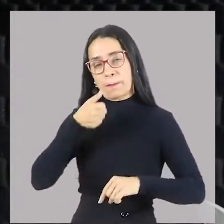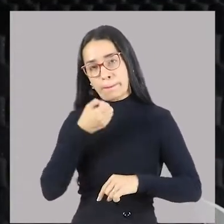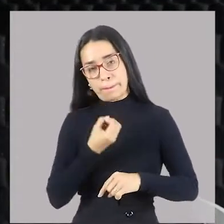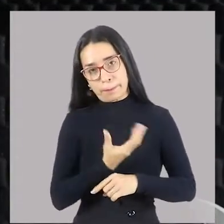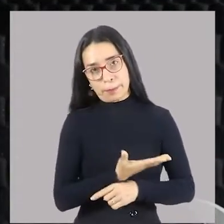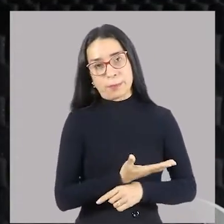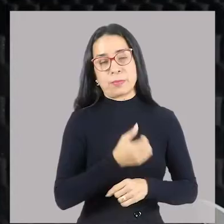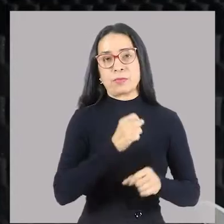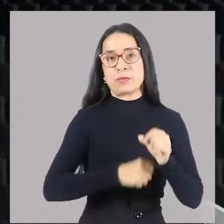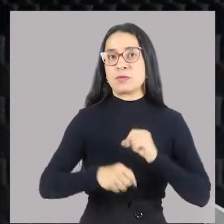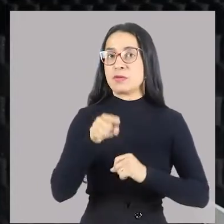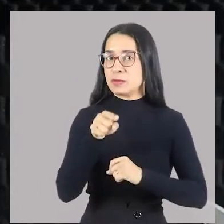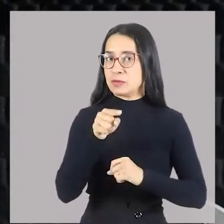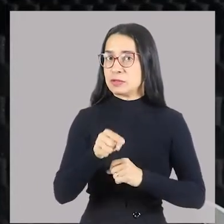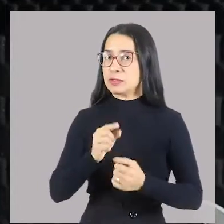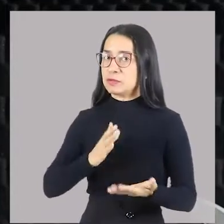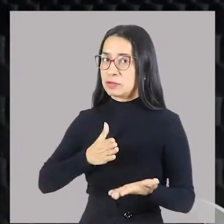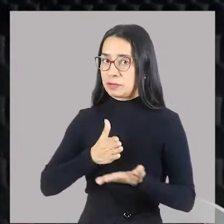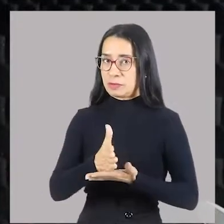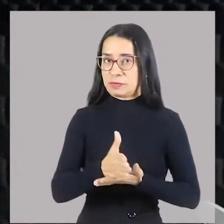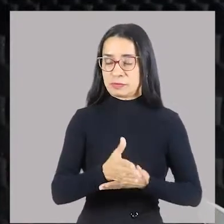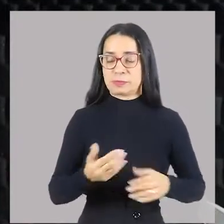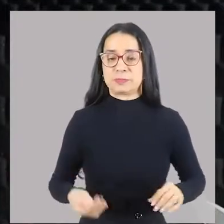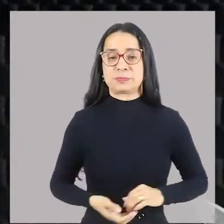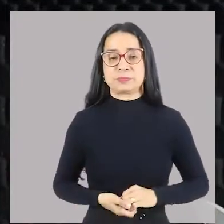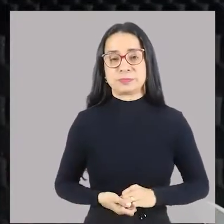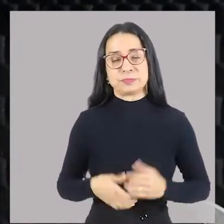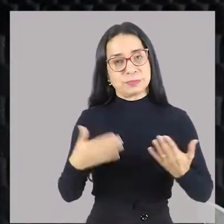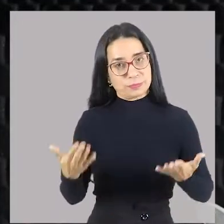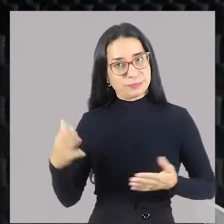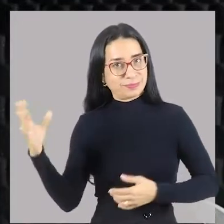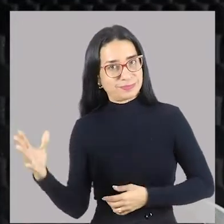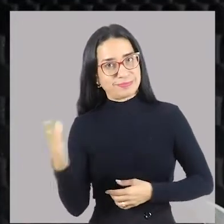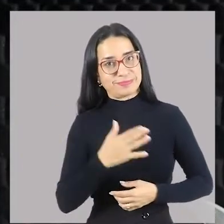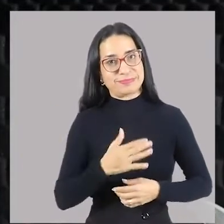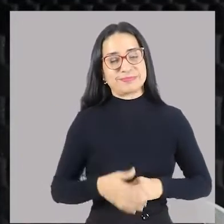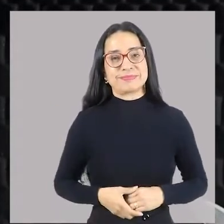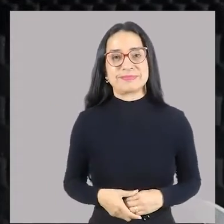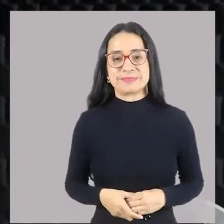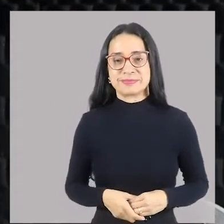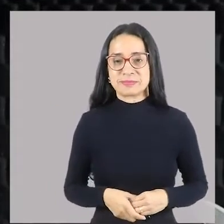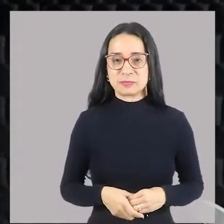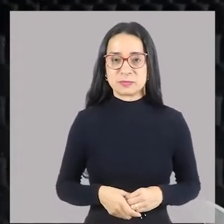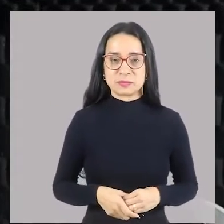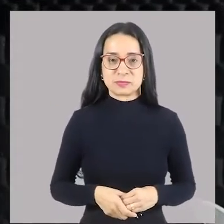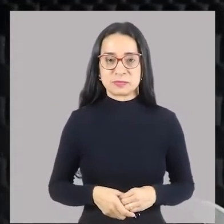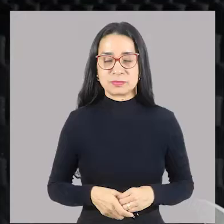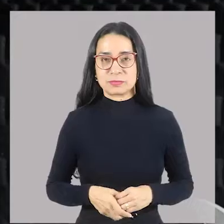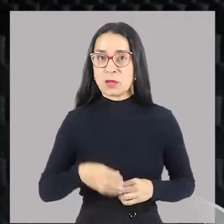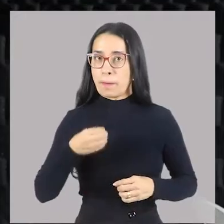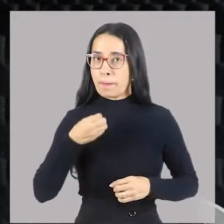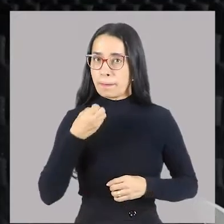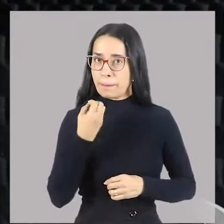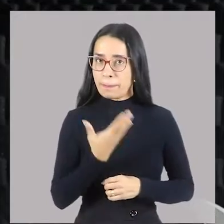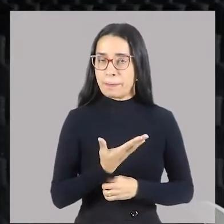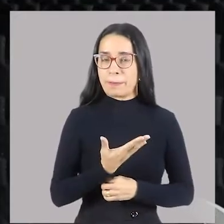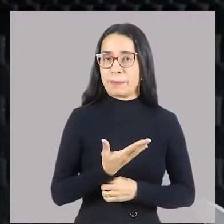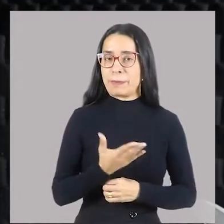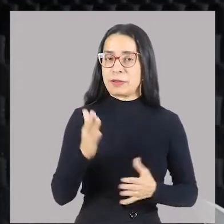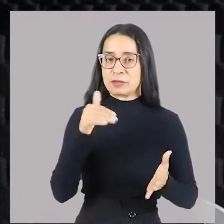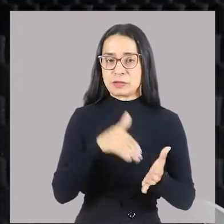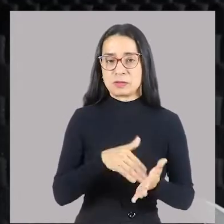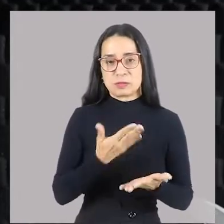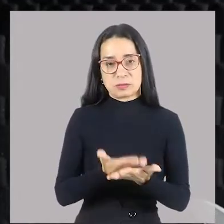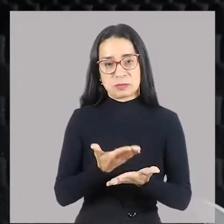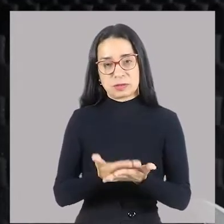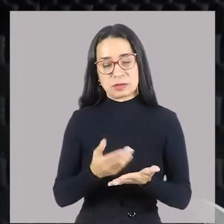à aprovação. Nós estamos aqui para te aprovar. Então, venha comigo, ok? Bem, nas nossas últimas aulas, e aí gerando a